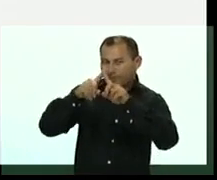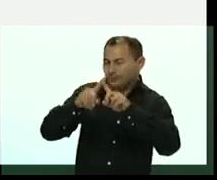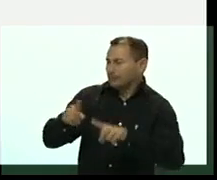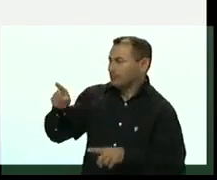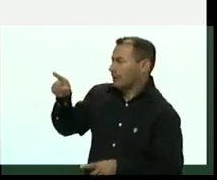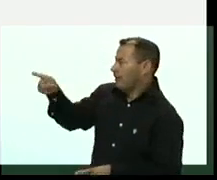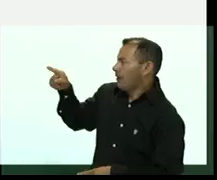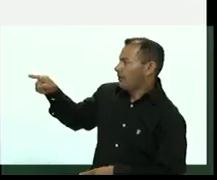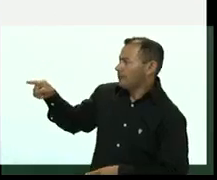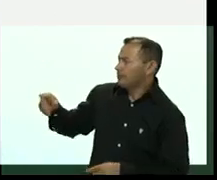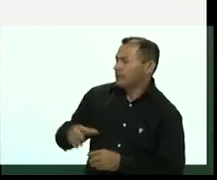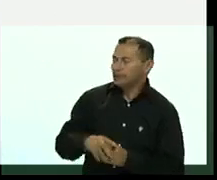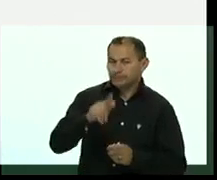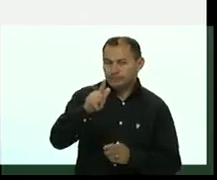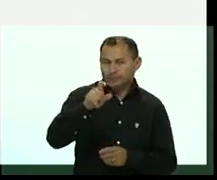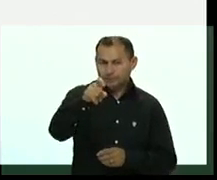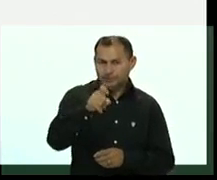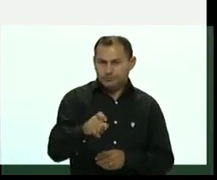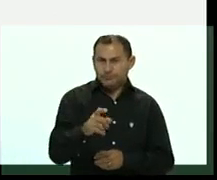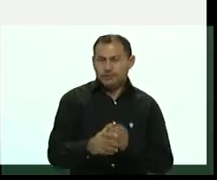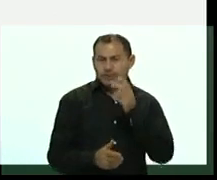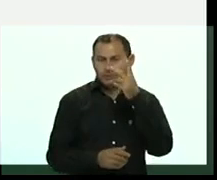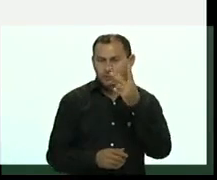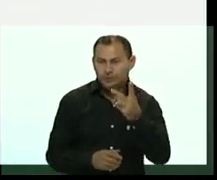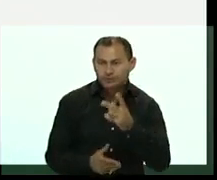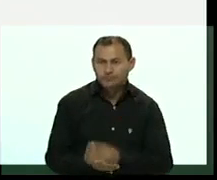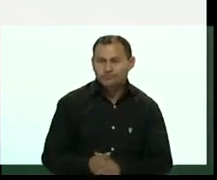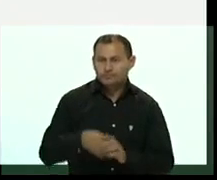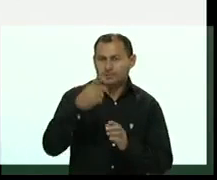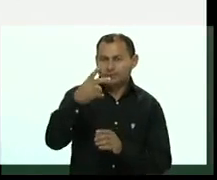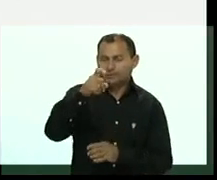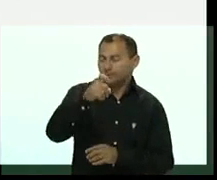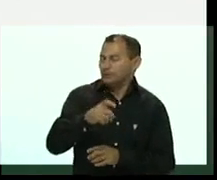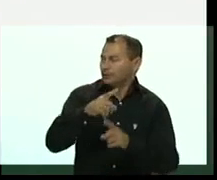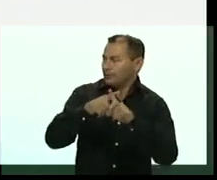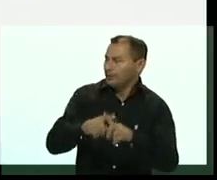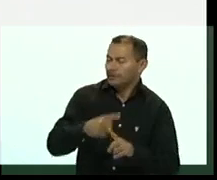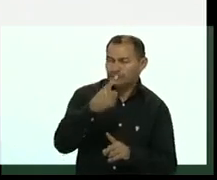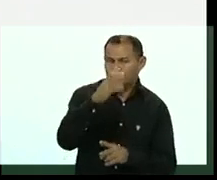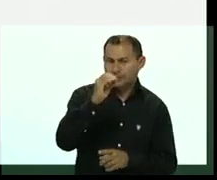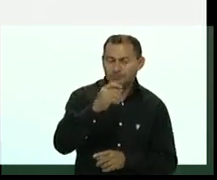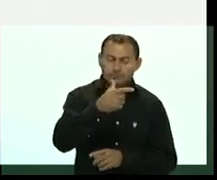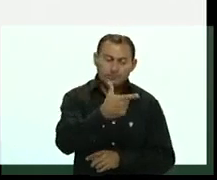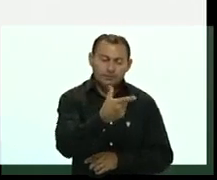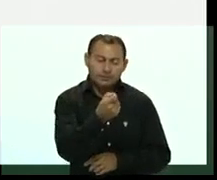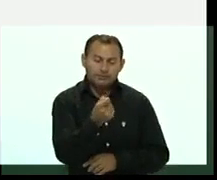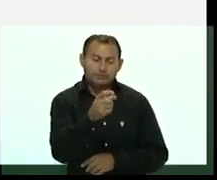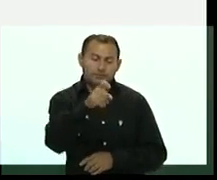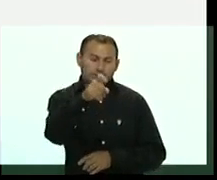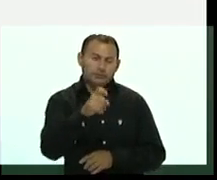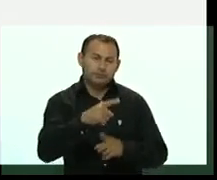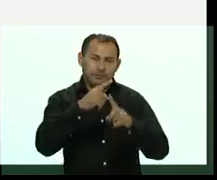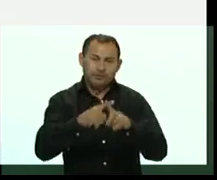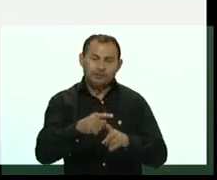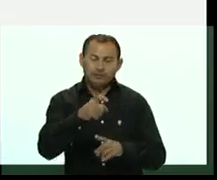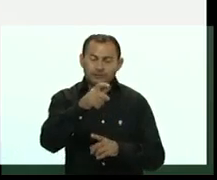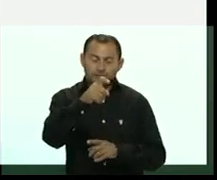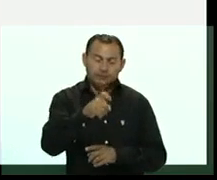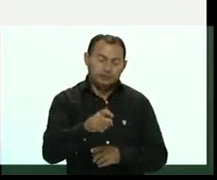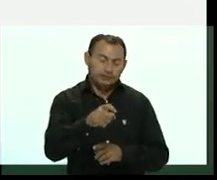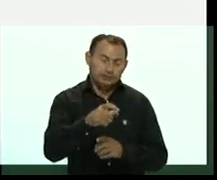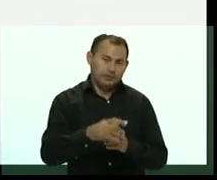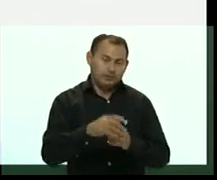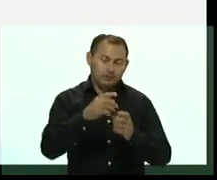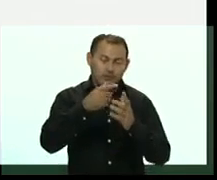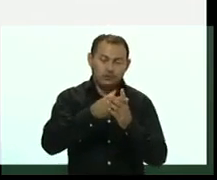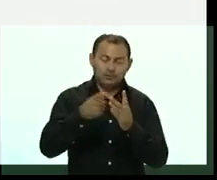minha derivada de g de x, que é 2. 2x vezes 100, 200x, vezes x ao quadrado mais